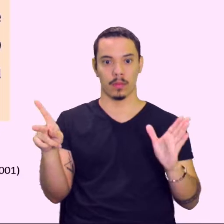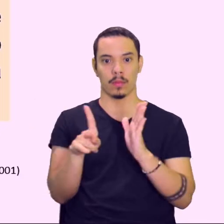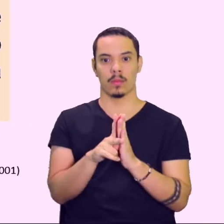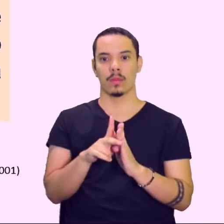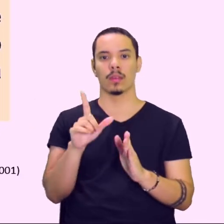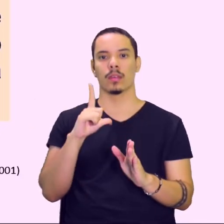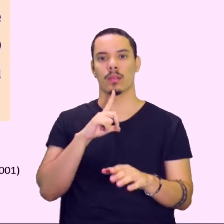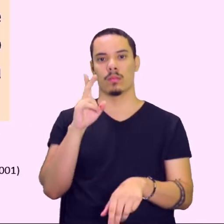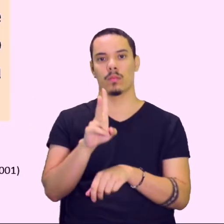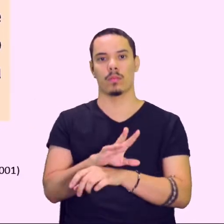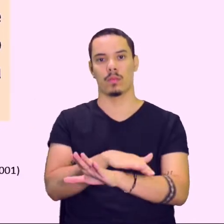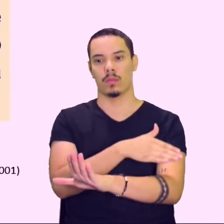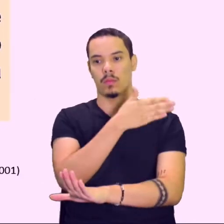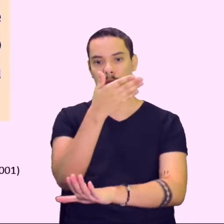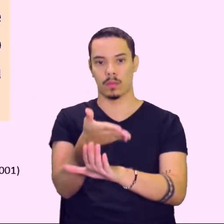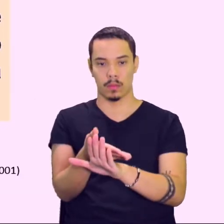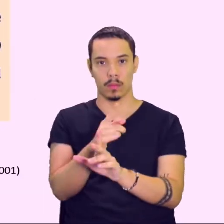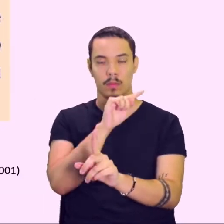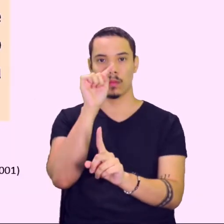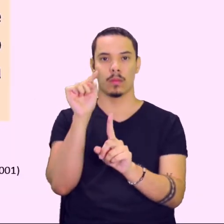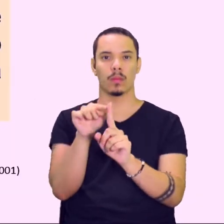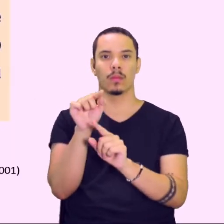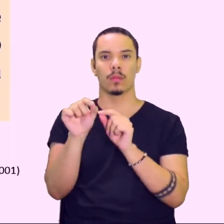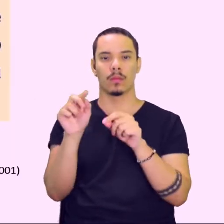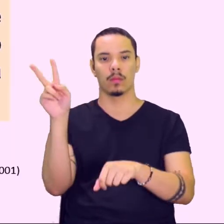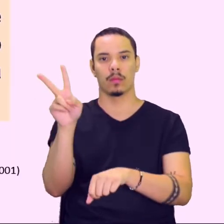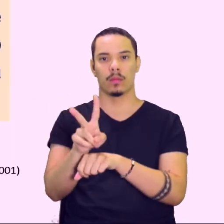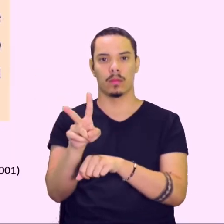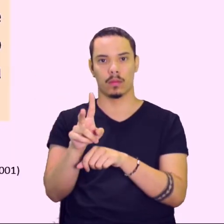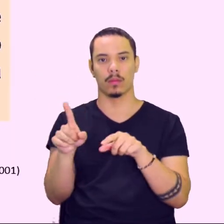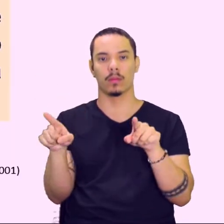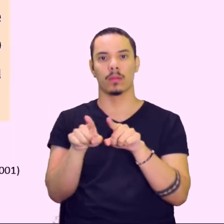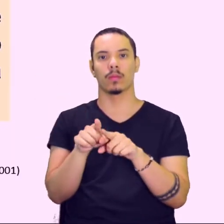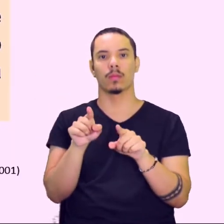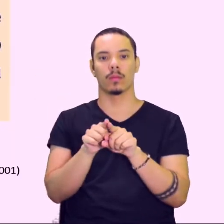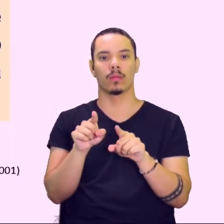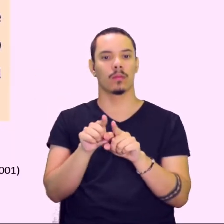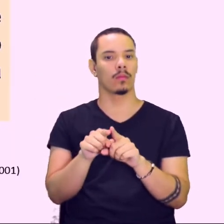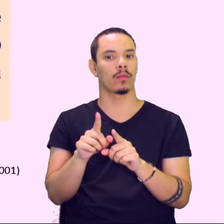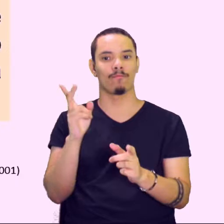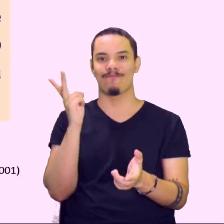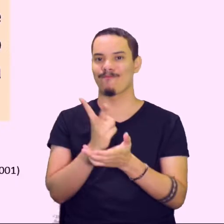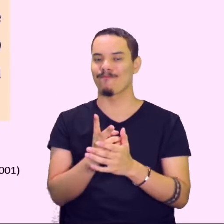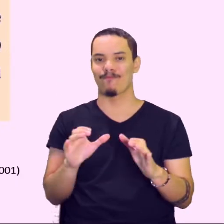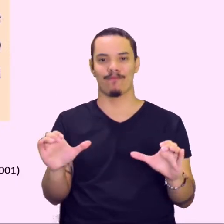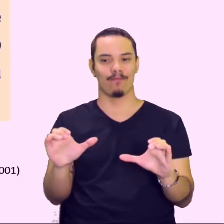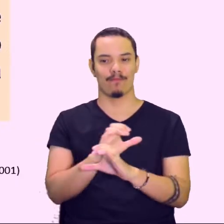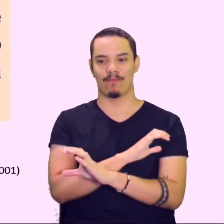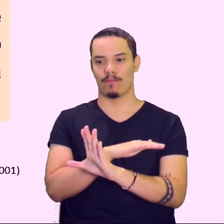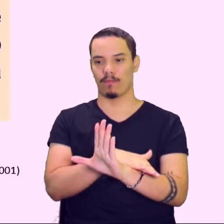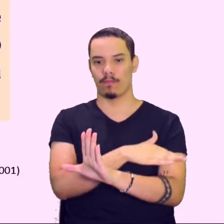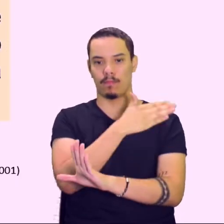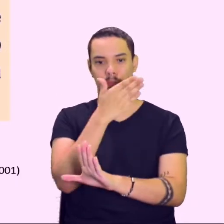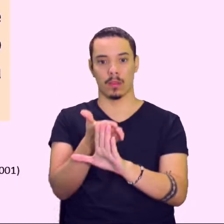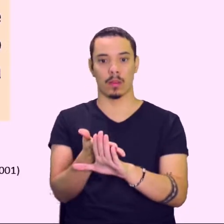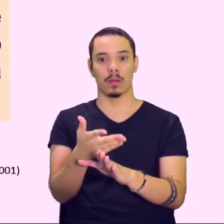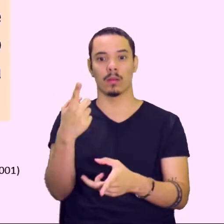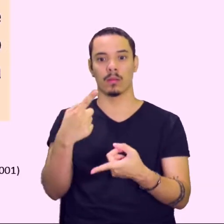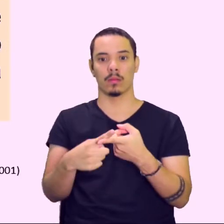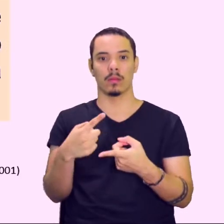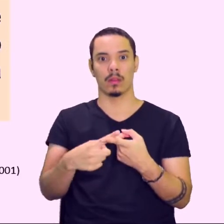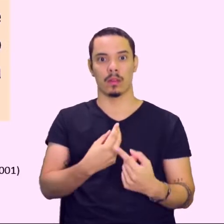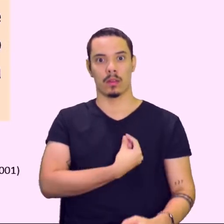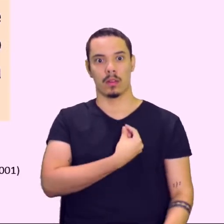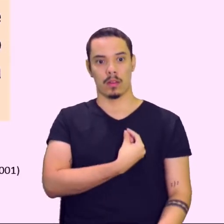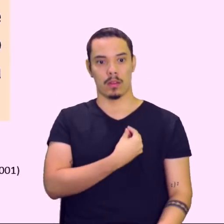integral. O objetivo básico dela é preservação integral da biota, ou seja, da